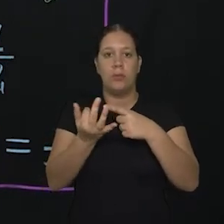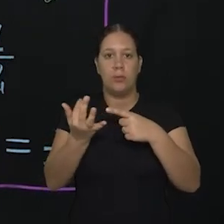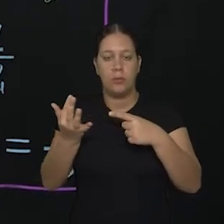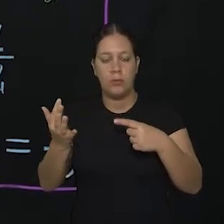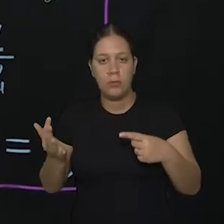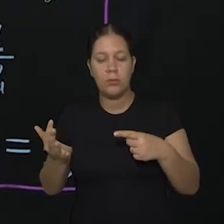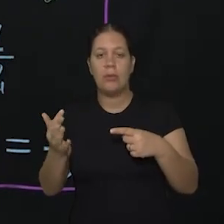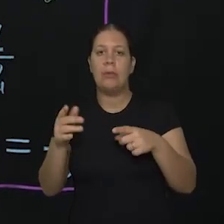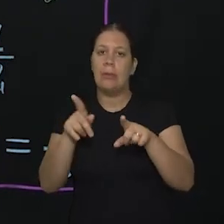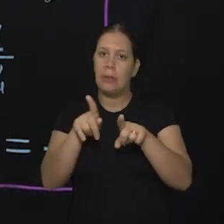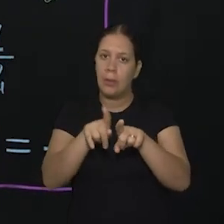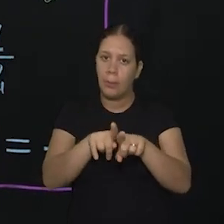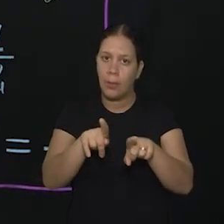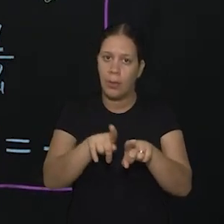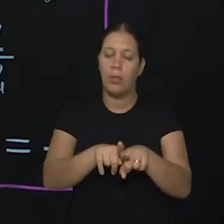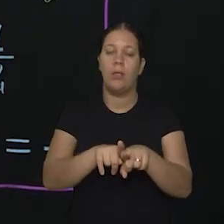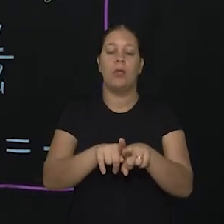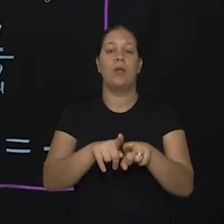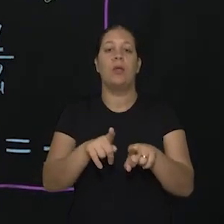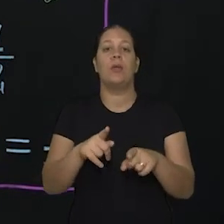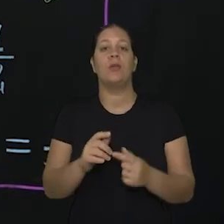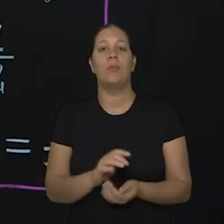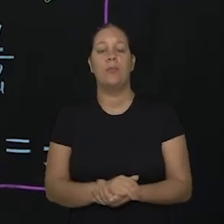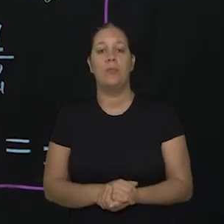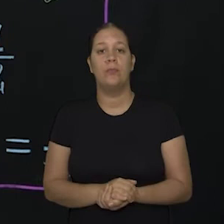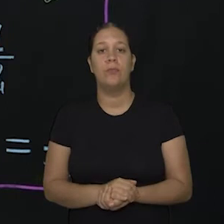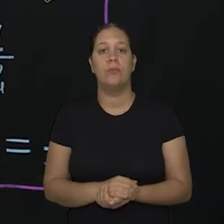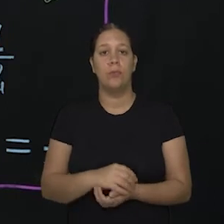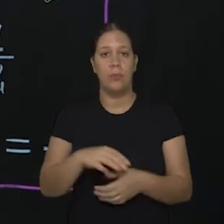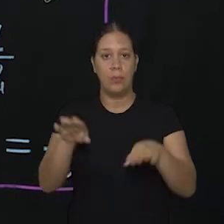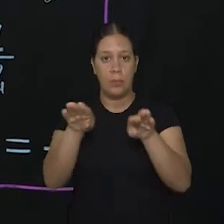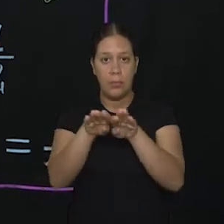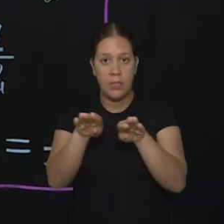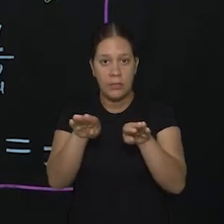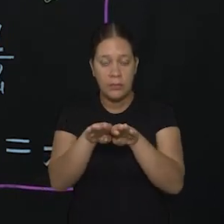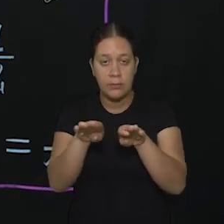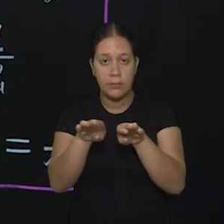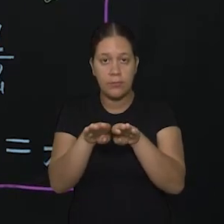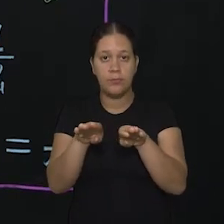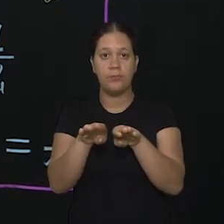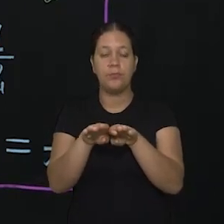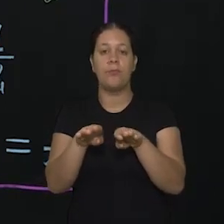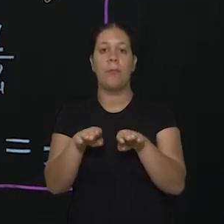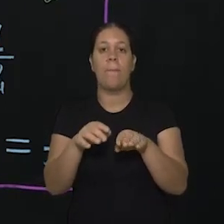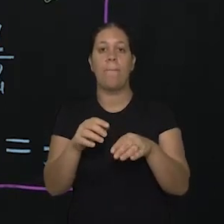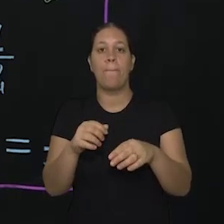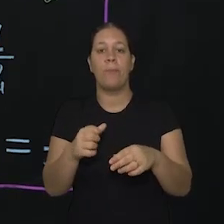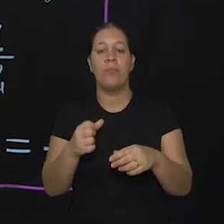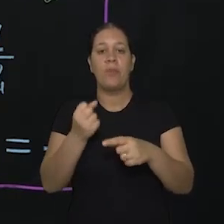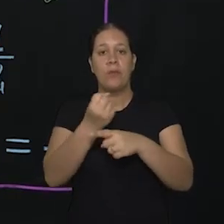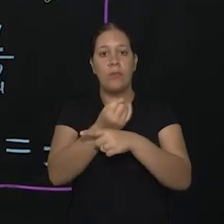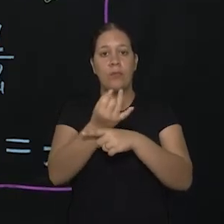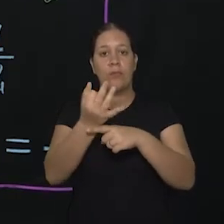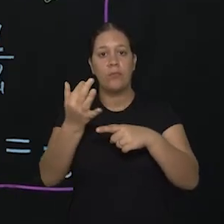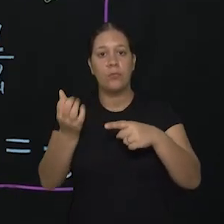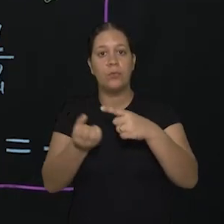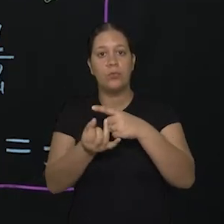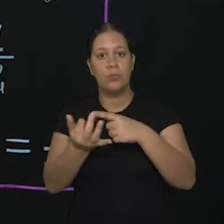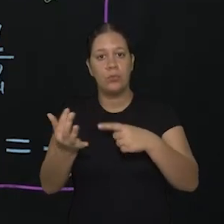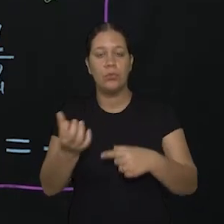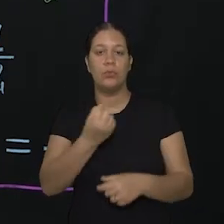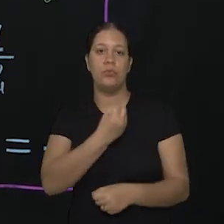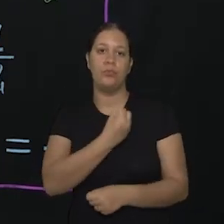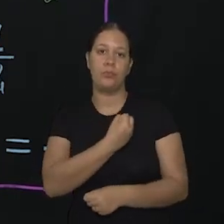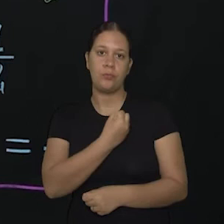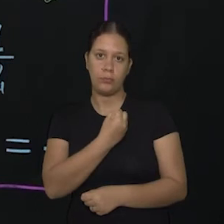e razão é uma fração, automaticamente também os mesmos elementos de uma fração cabem também